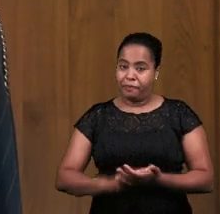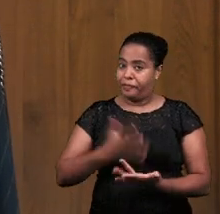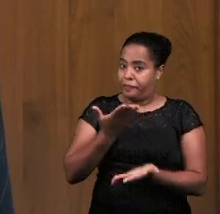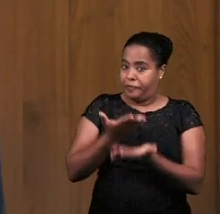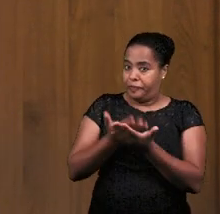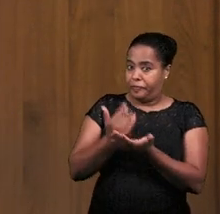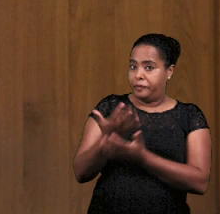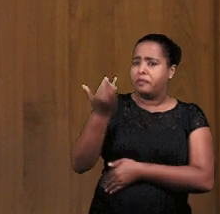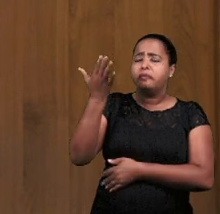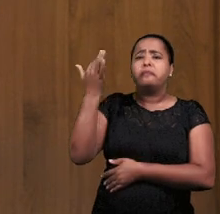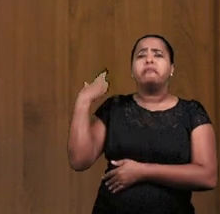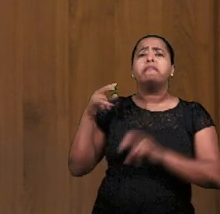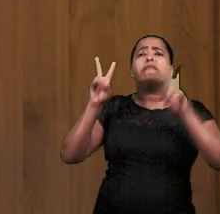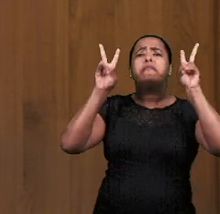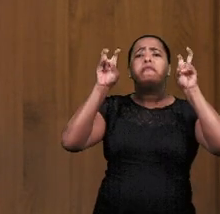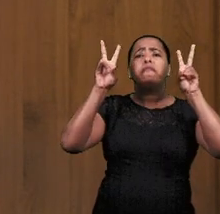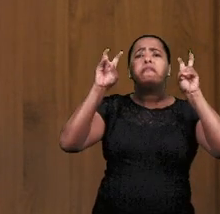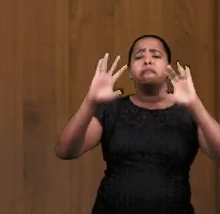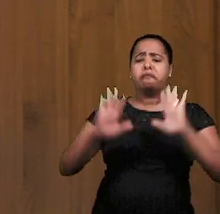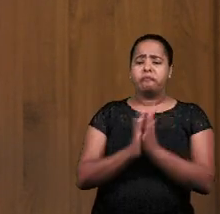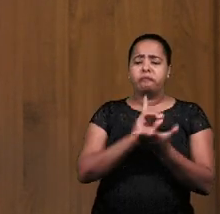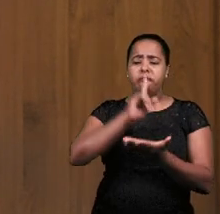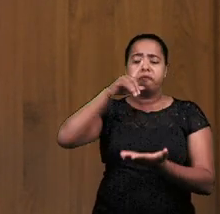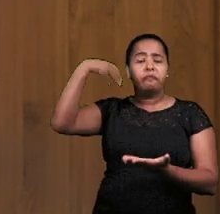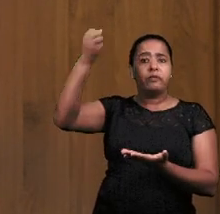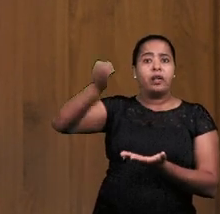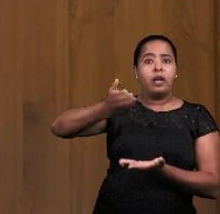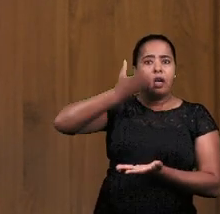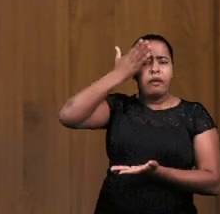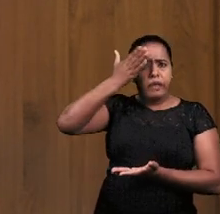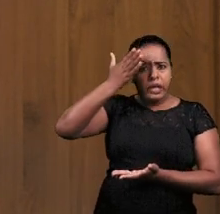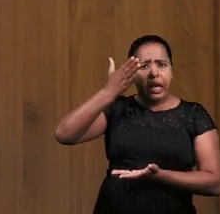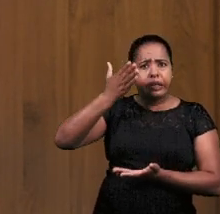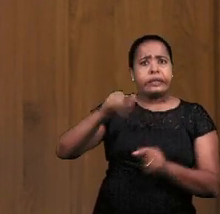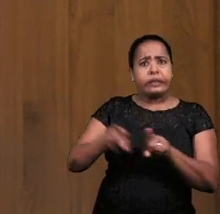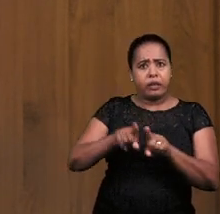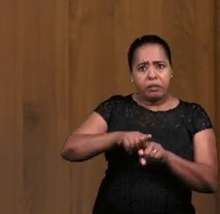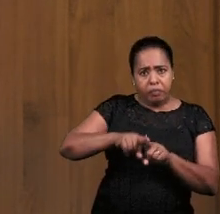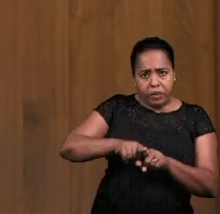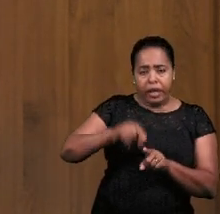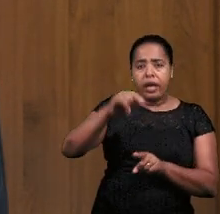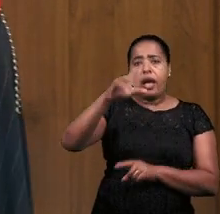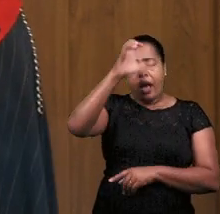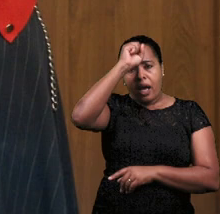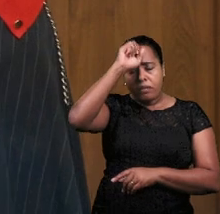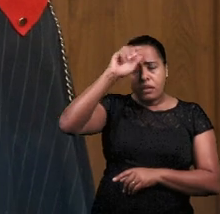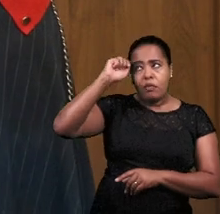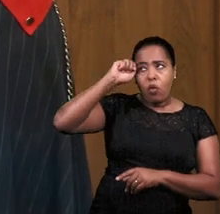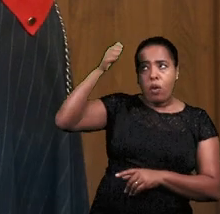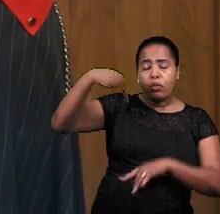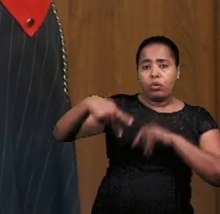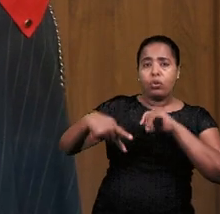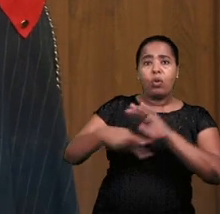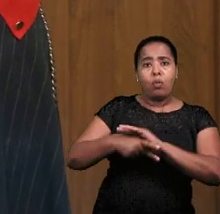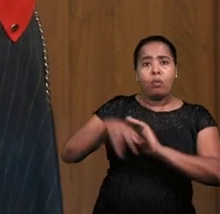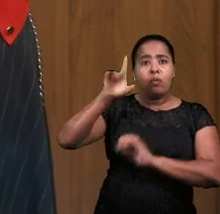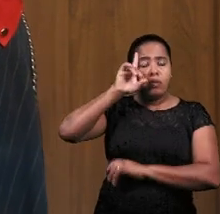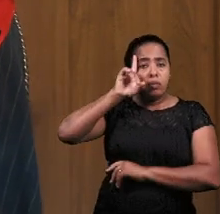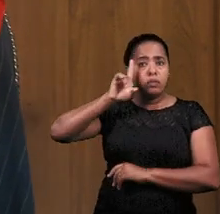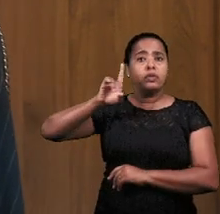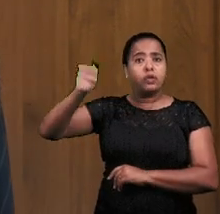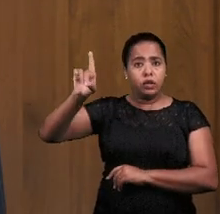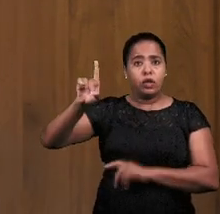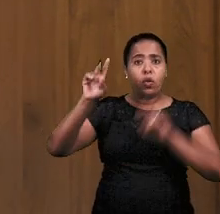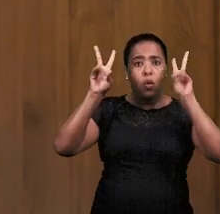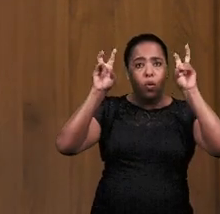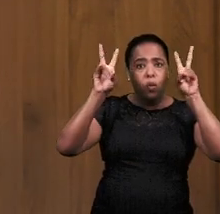précédente, nous allons parler sur la parole vivante et nous avons appris que l'auteur de la parole est Dieu. Nous avons appris que le sujet de la parole est